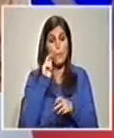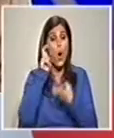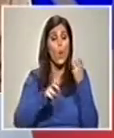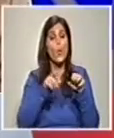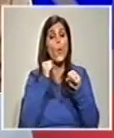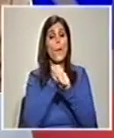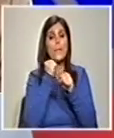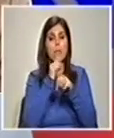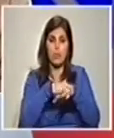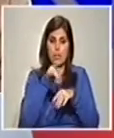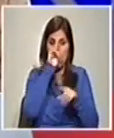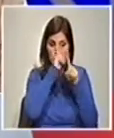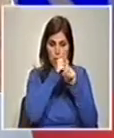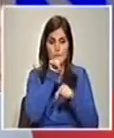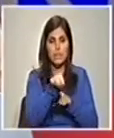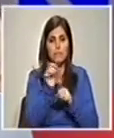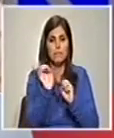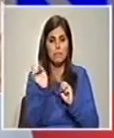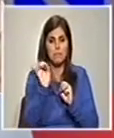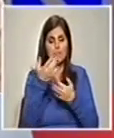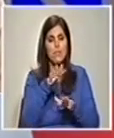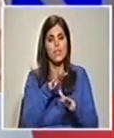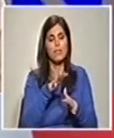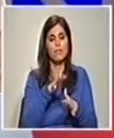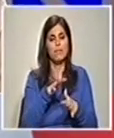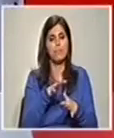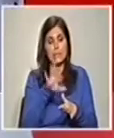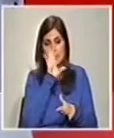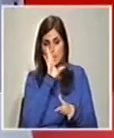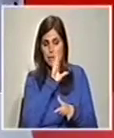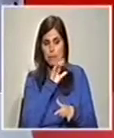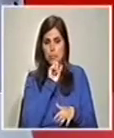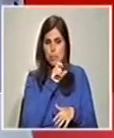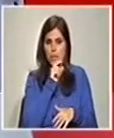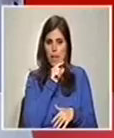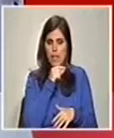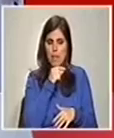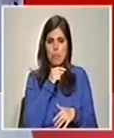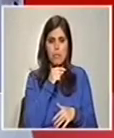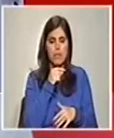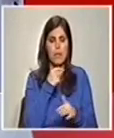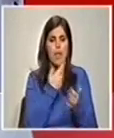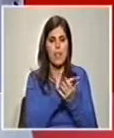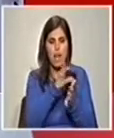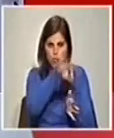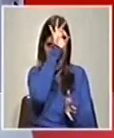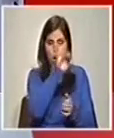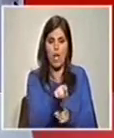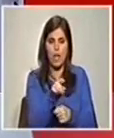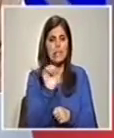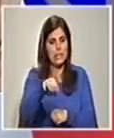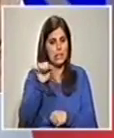tiver, não é que haja assim tantos empregos disponíveis nesta altura. Mas tendo essa possibilidade, isso faz a diferença? Faz a diferença. Eu acho que qualquer